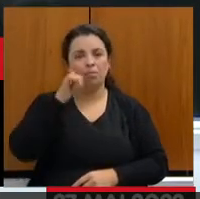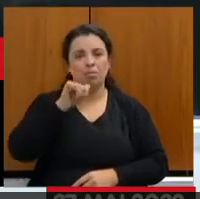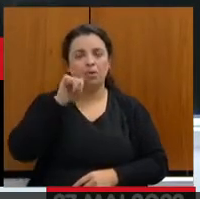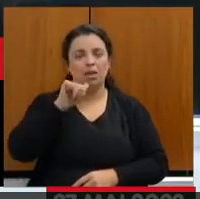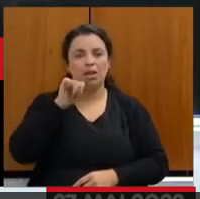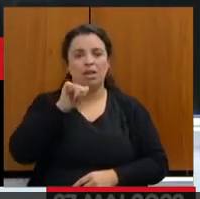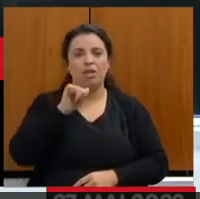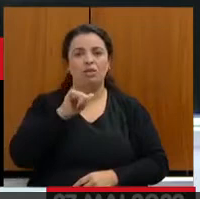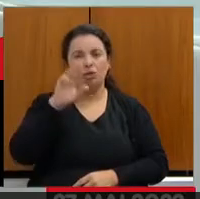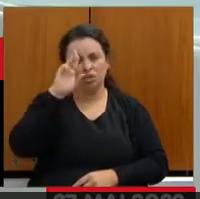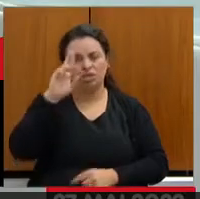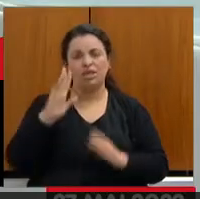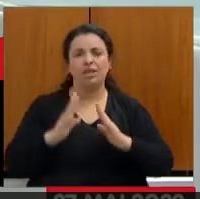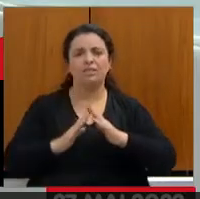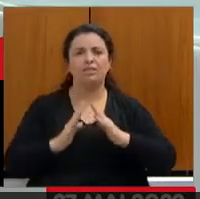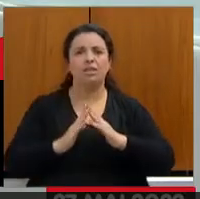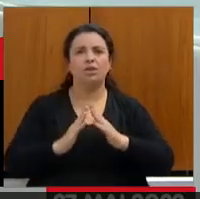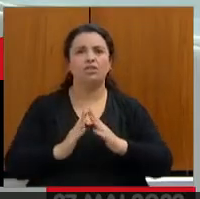casas